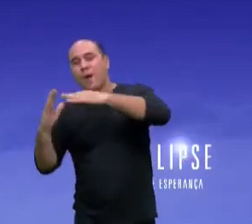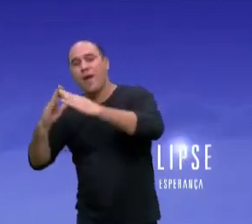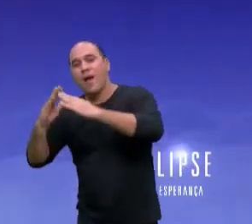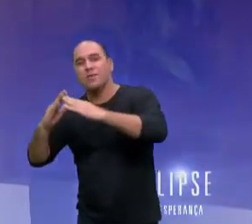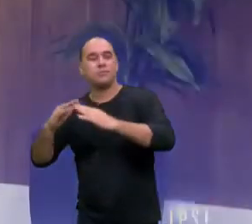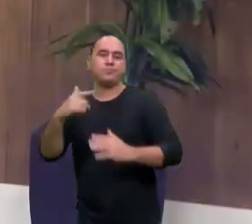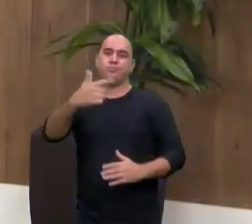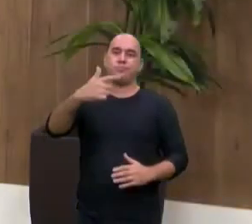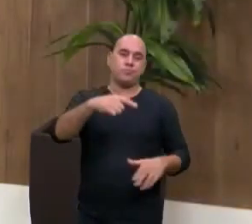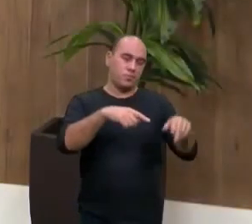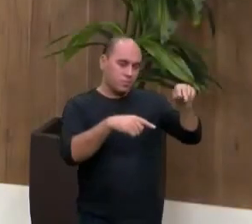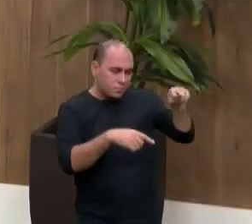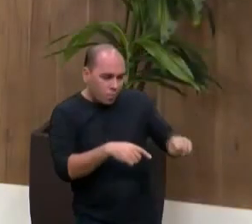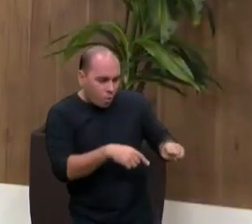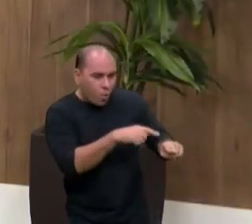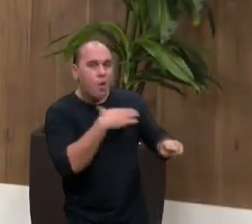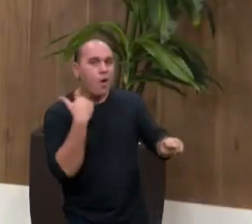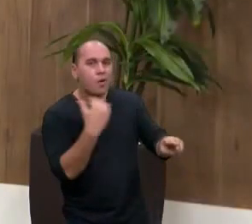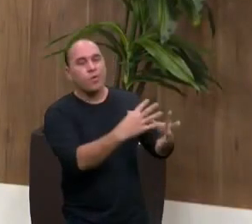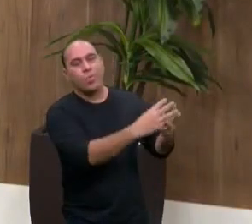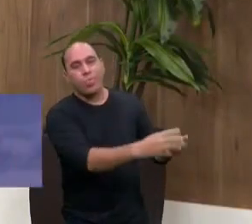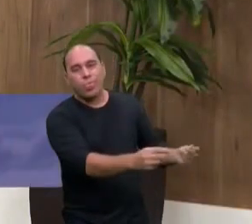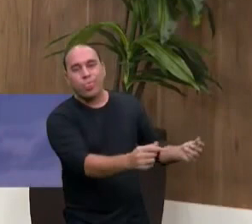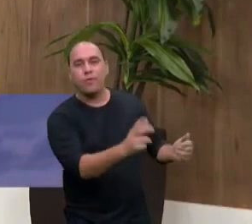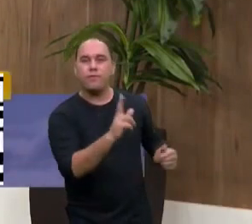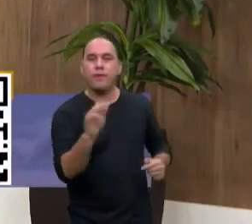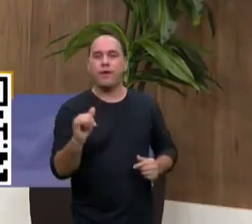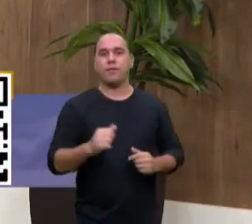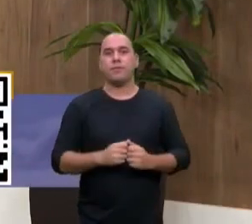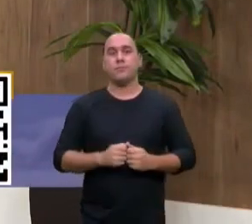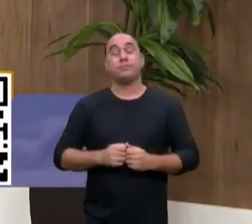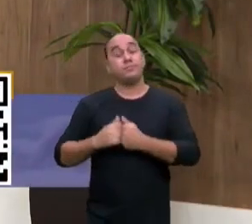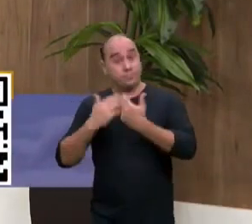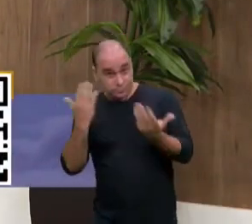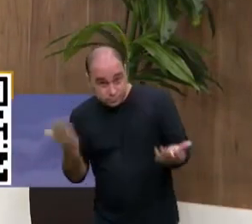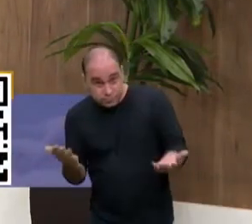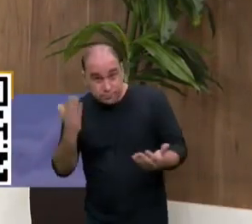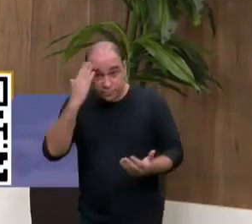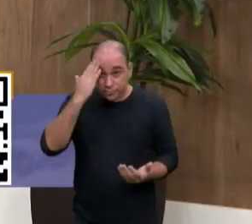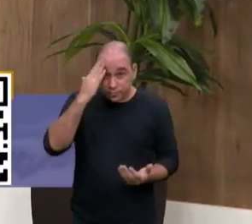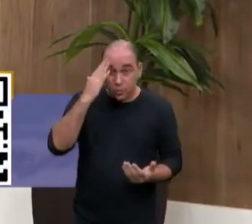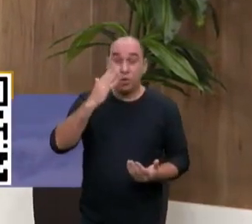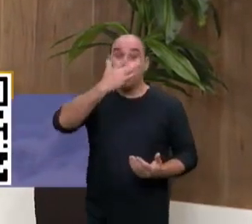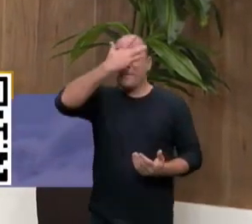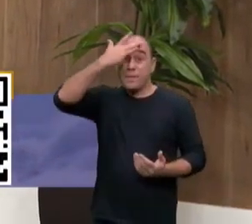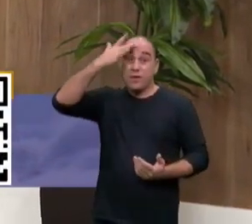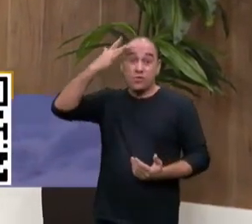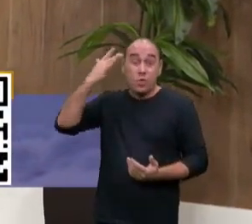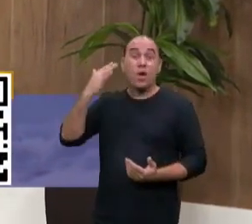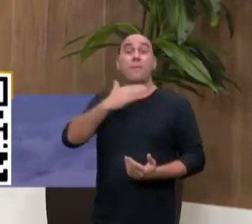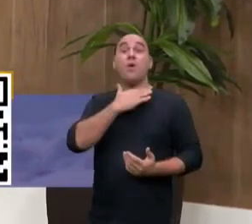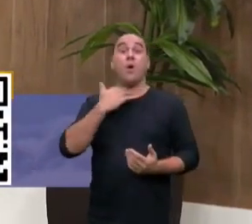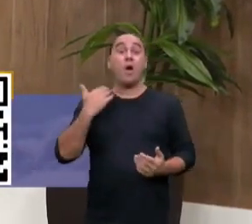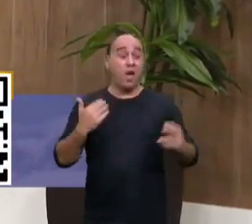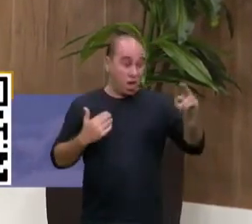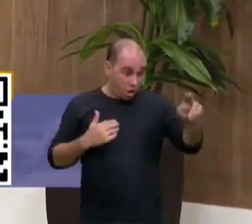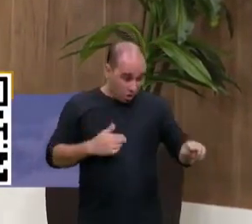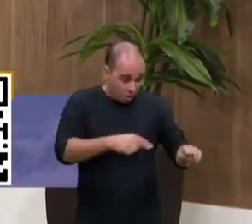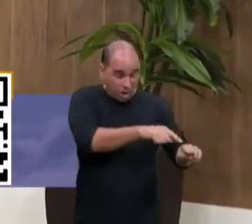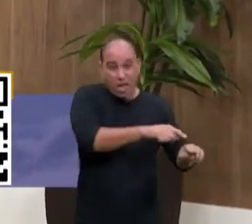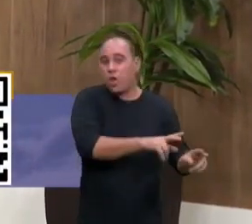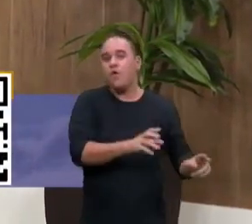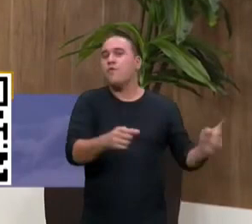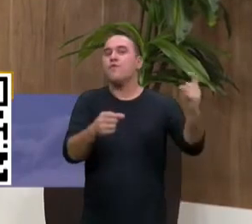jamais Amém Claro entendeu então resposta quem já morreu não volta em